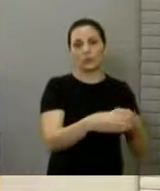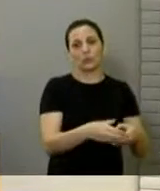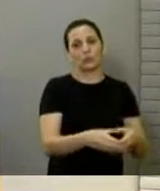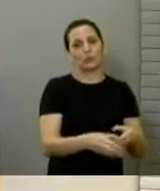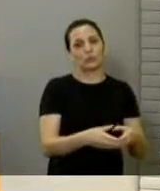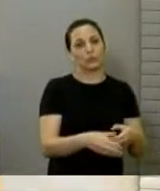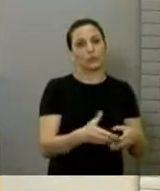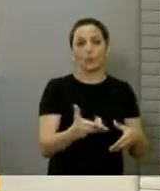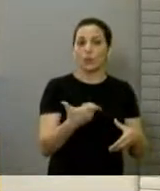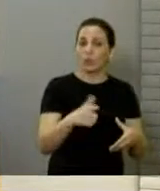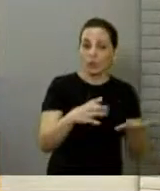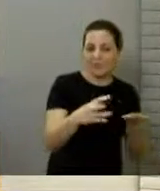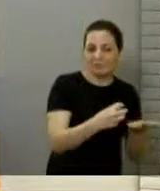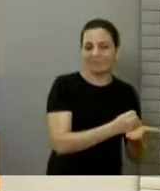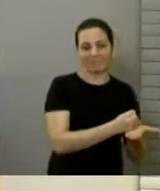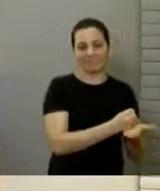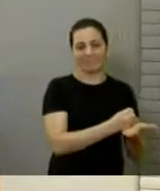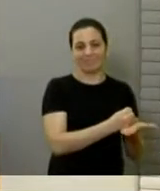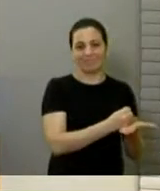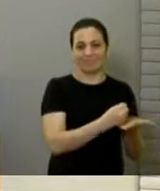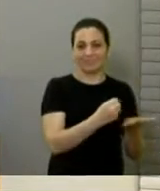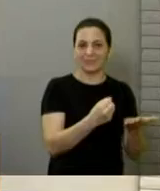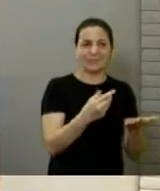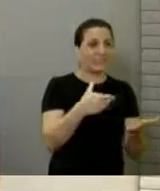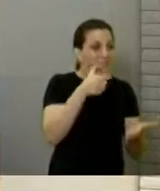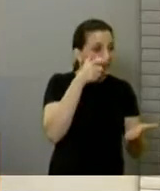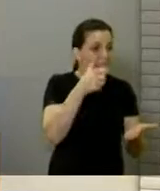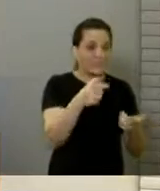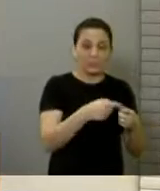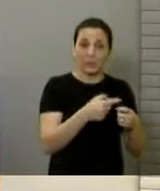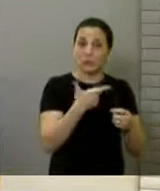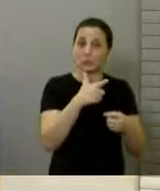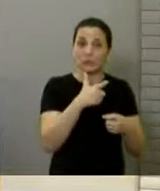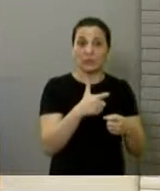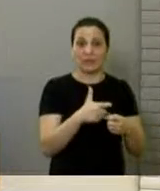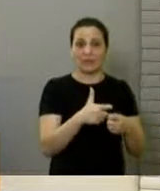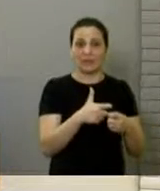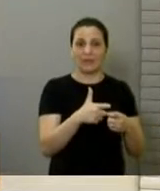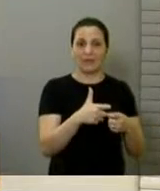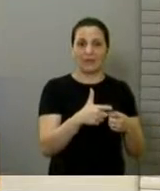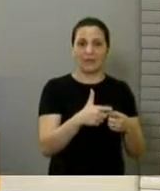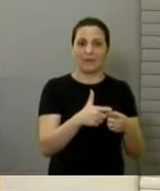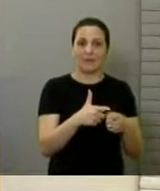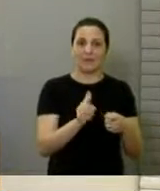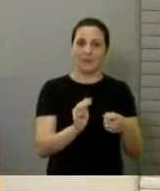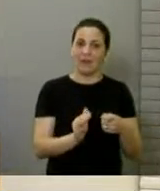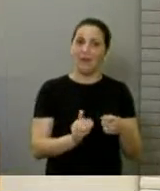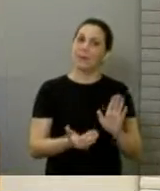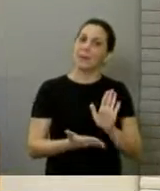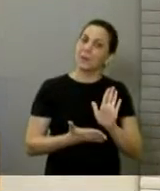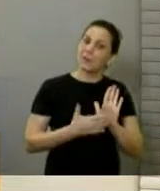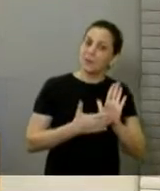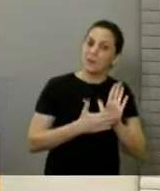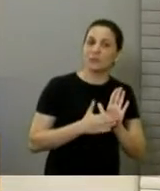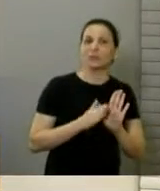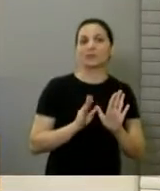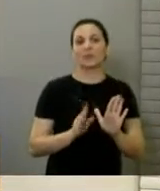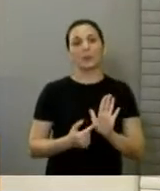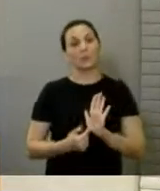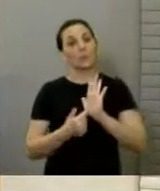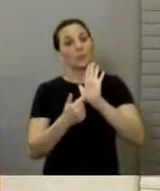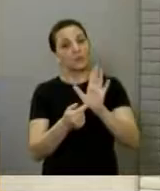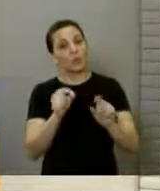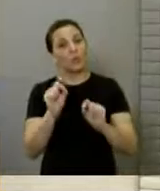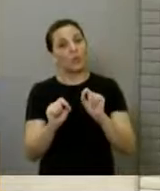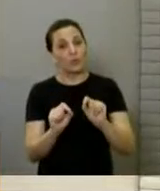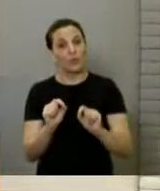tem inscrição, não há interesse. Então, a partir desse momento, se impõe,